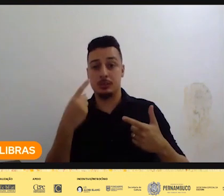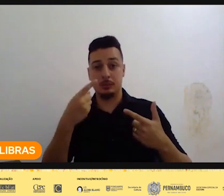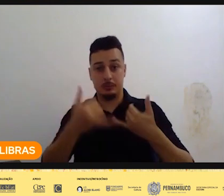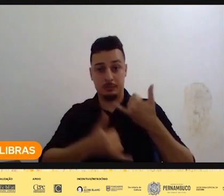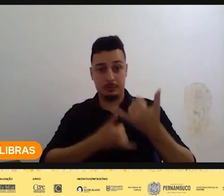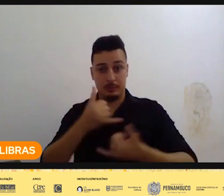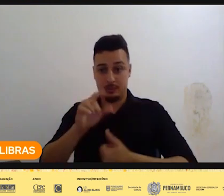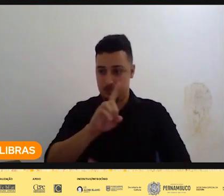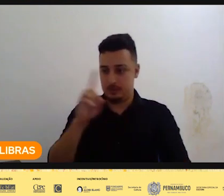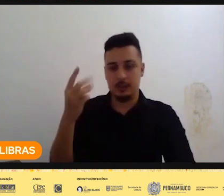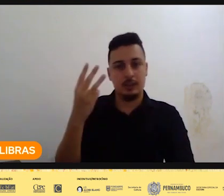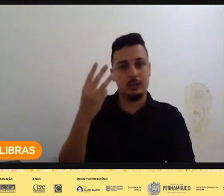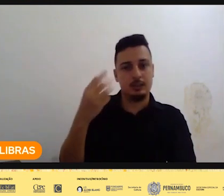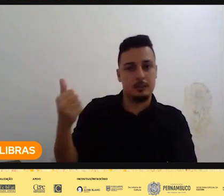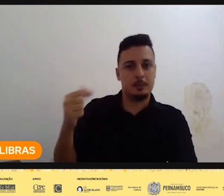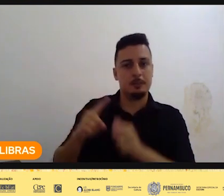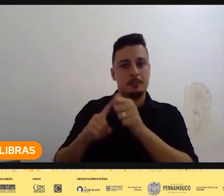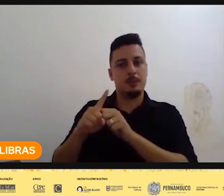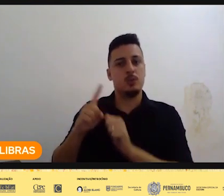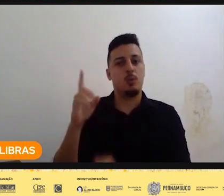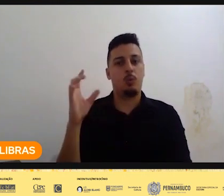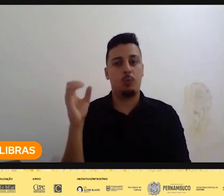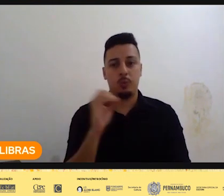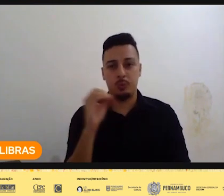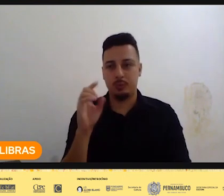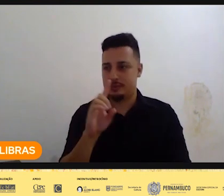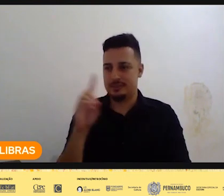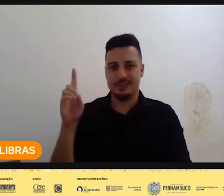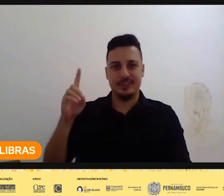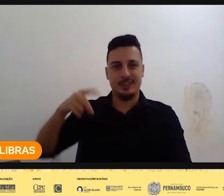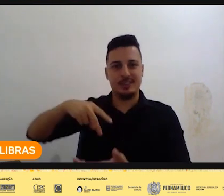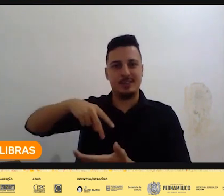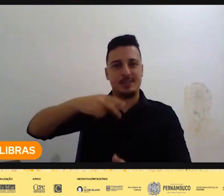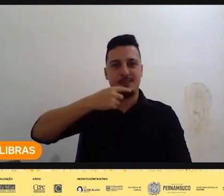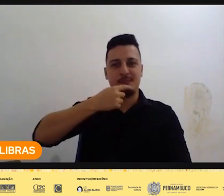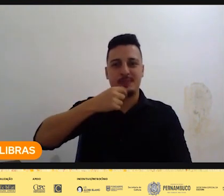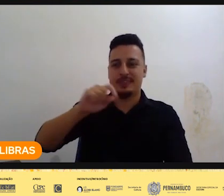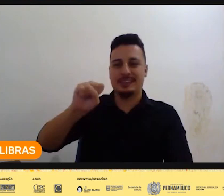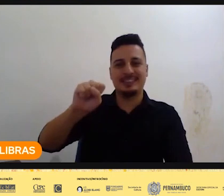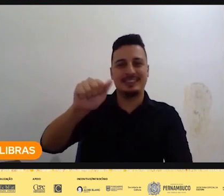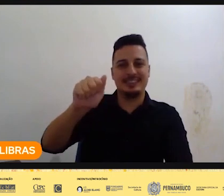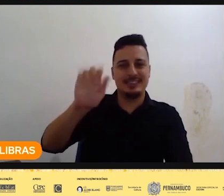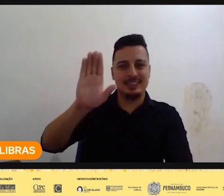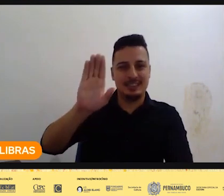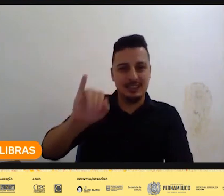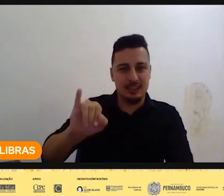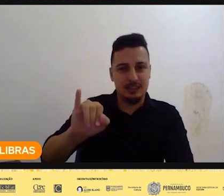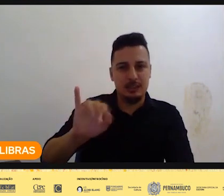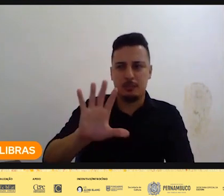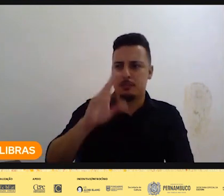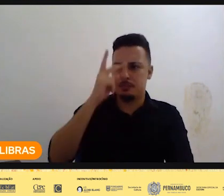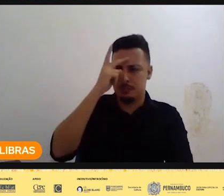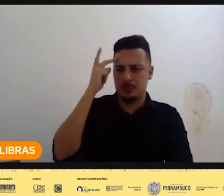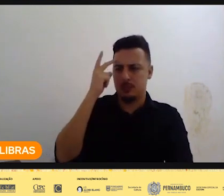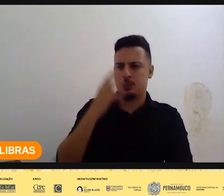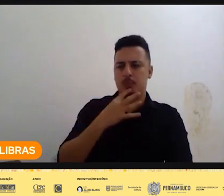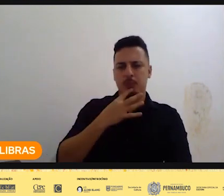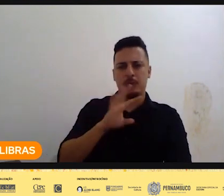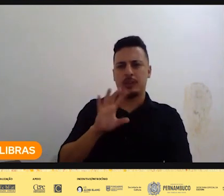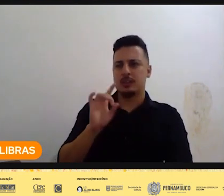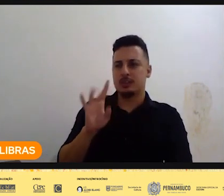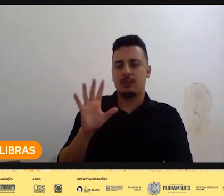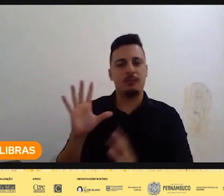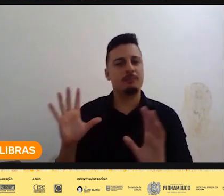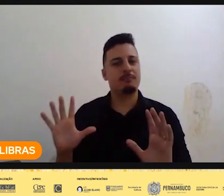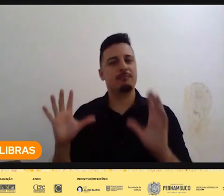outubro, Júlio, é o dia do Saci Pererê, né? Só que as pessoas só conhecem basicamente como o dia do Halloween, né?